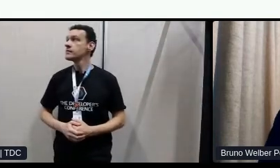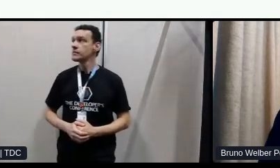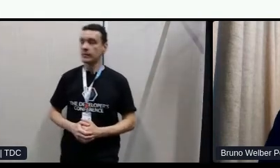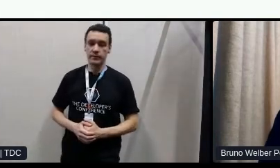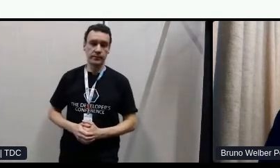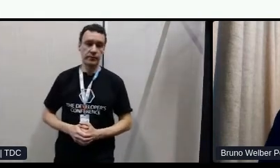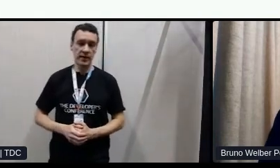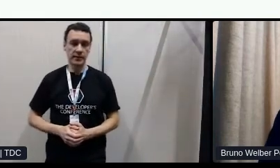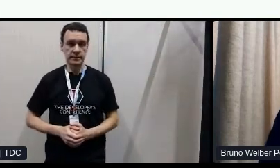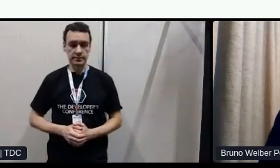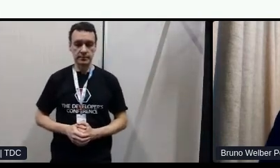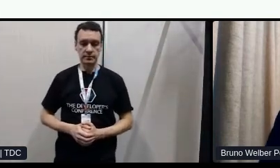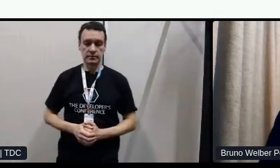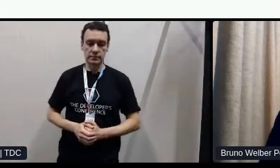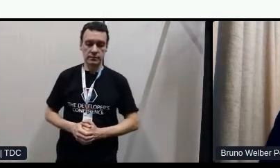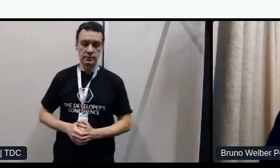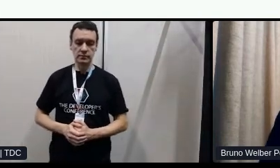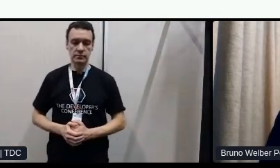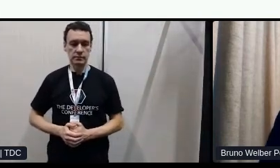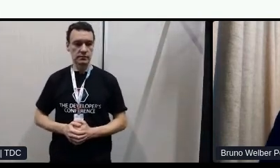vamos seguir em frente.